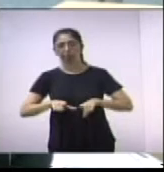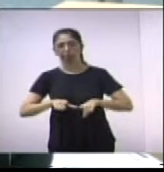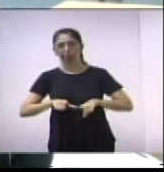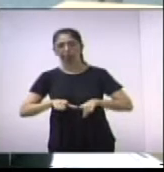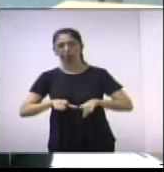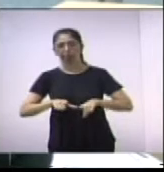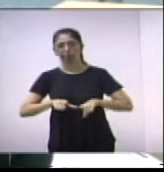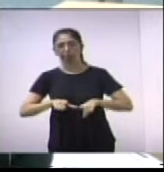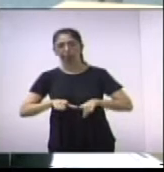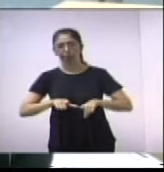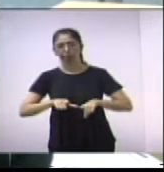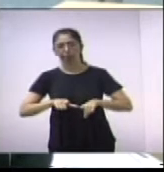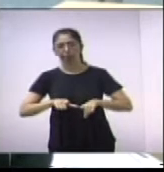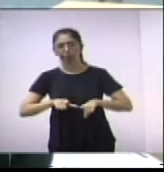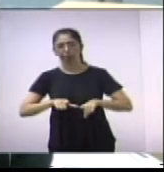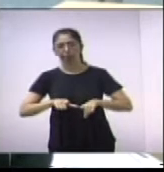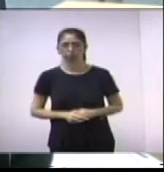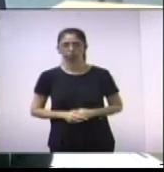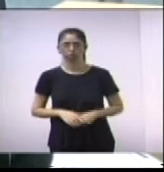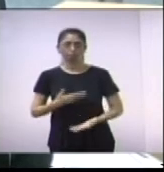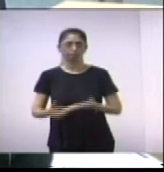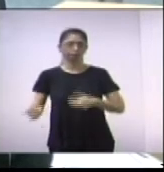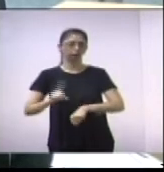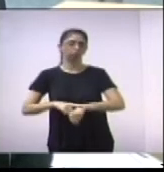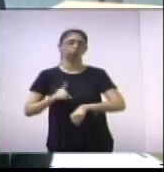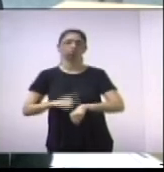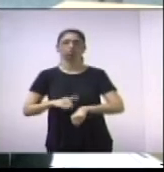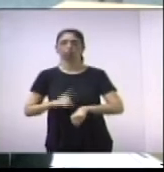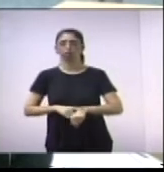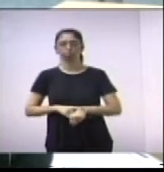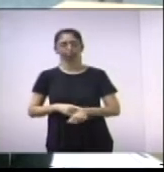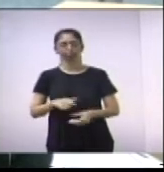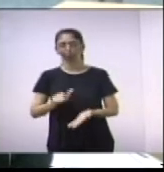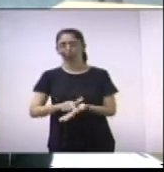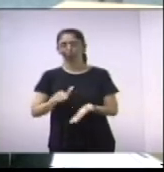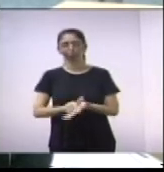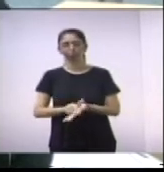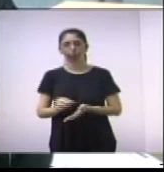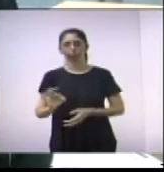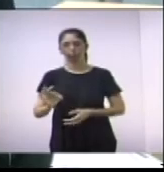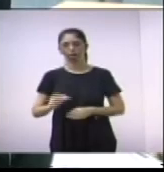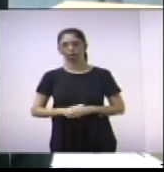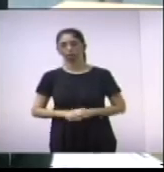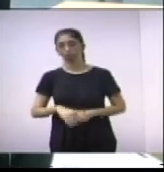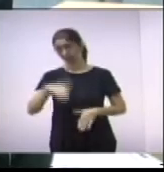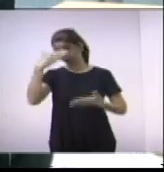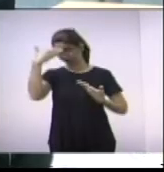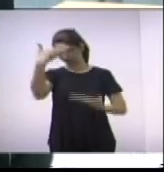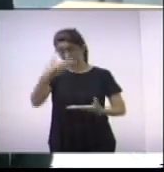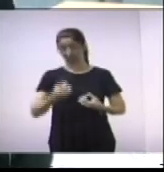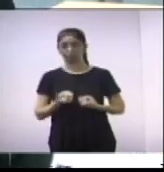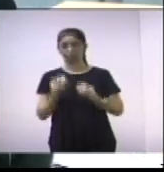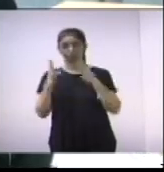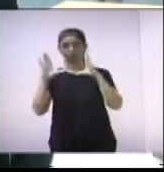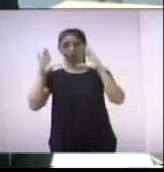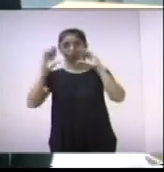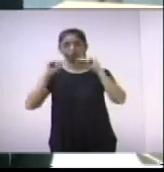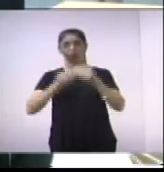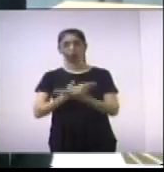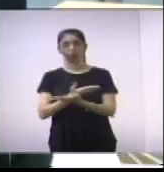uma SEI e perdendo tanto tempo em algo inexistente. Muito obrigada e boa noite a